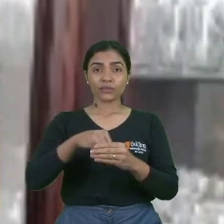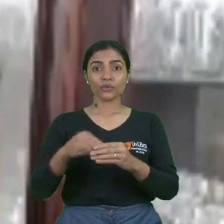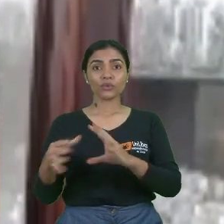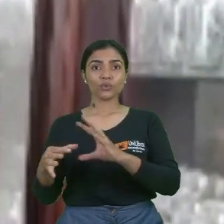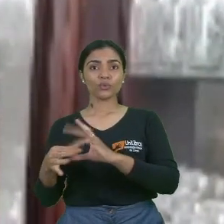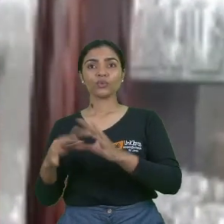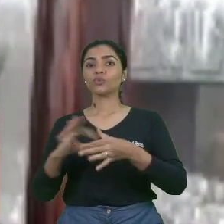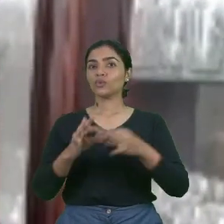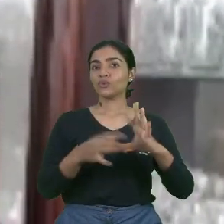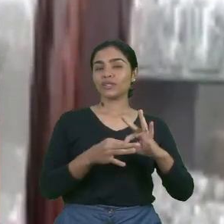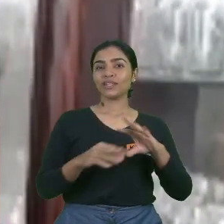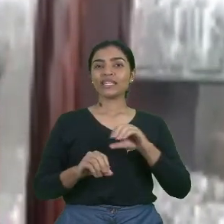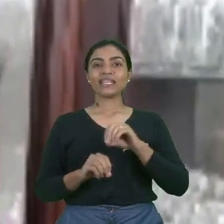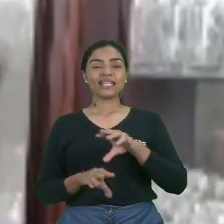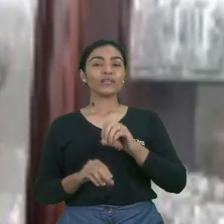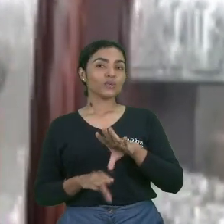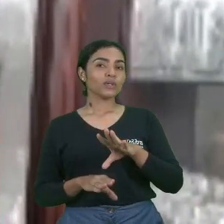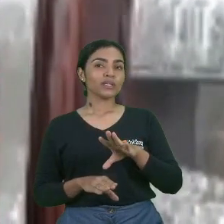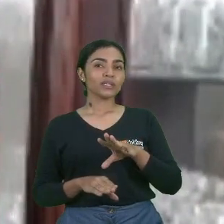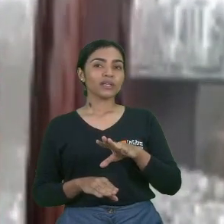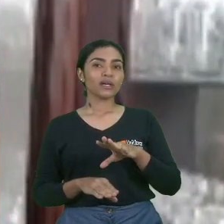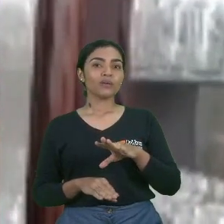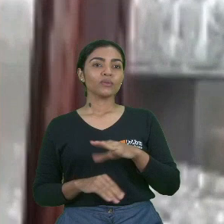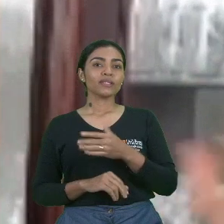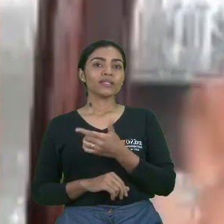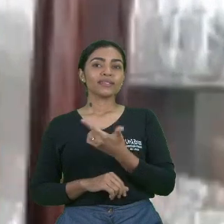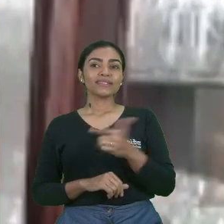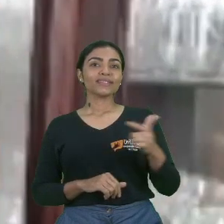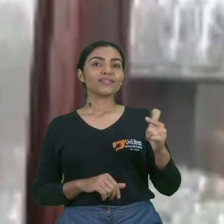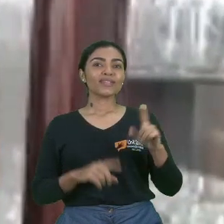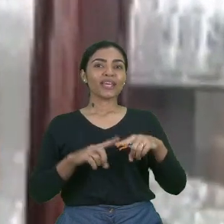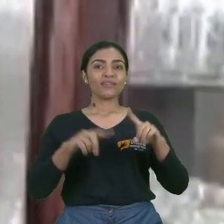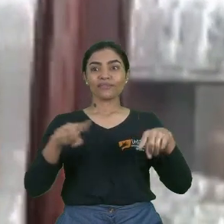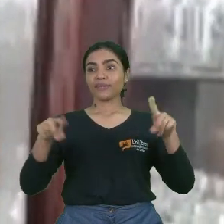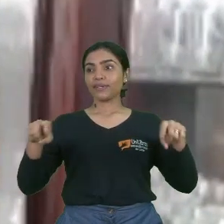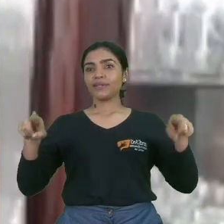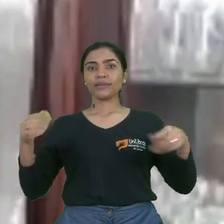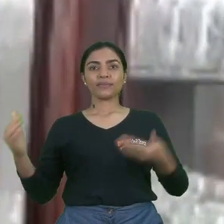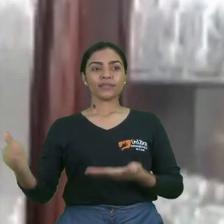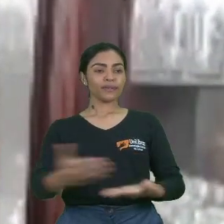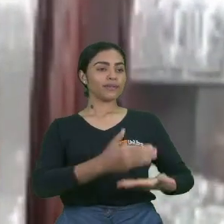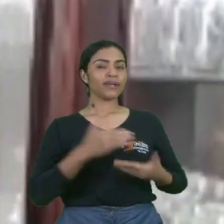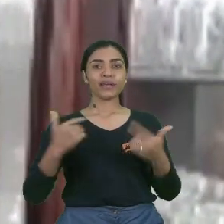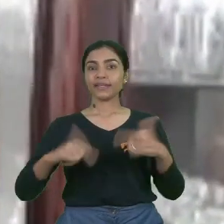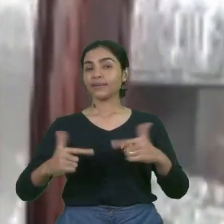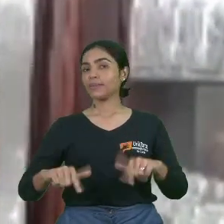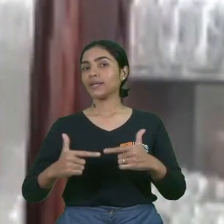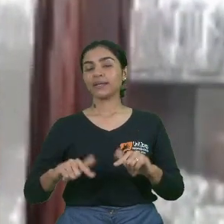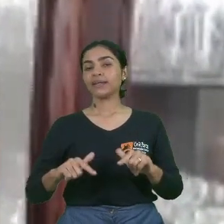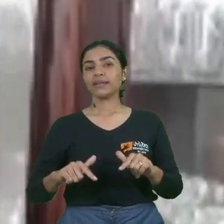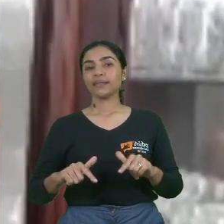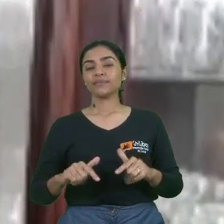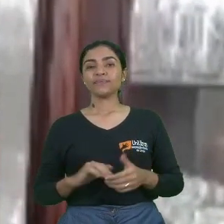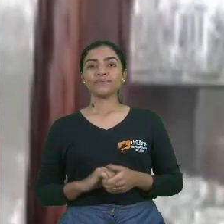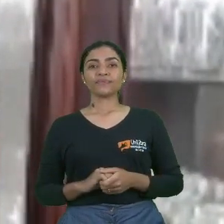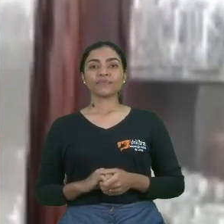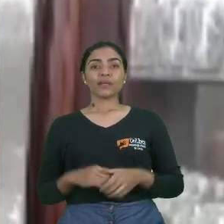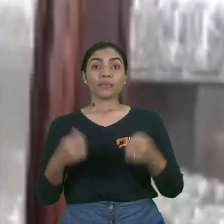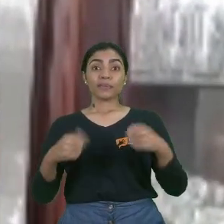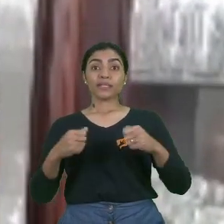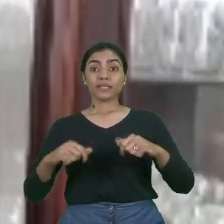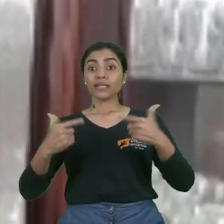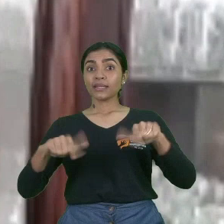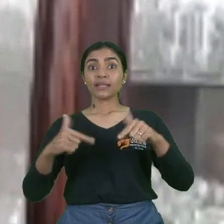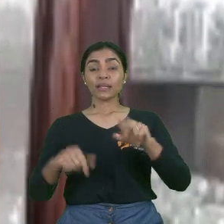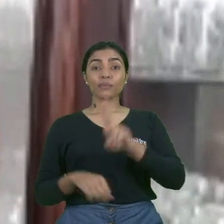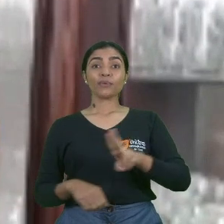educação nós não dispomos desses tipos de variáveis trabalhar trabalhar o músico tudo